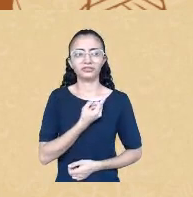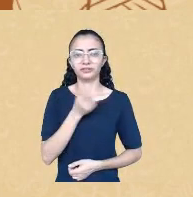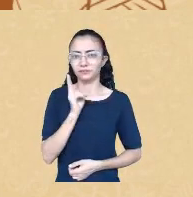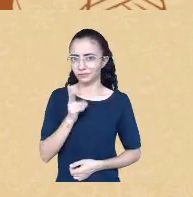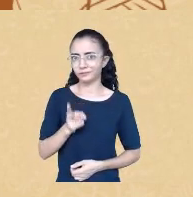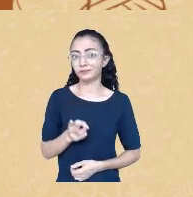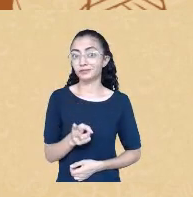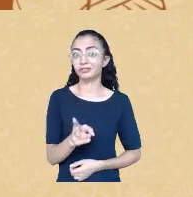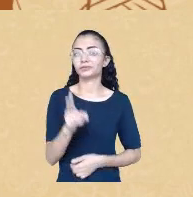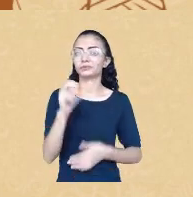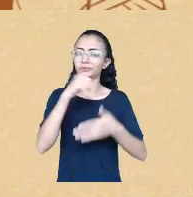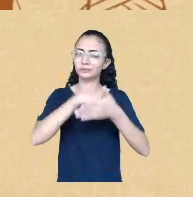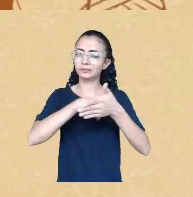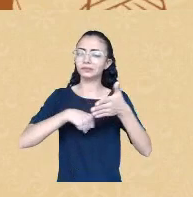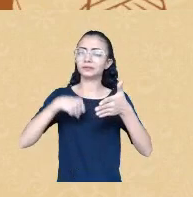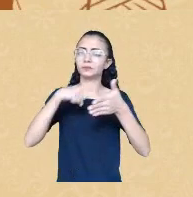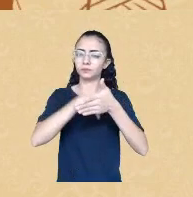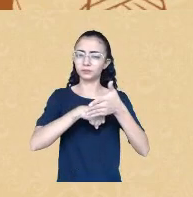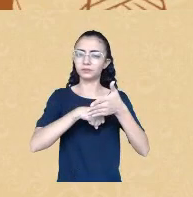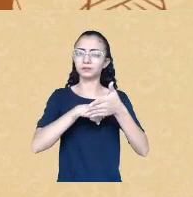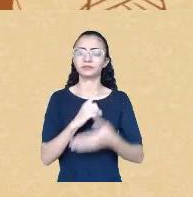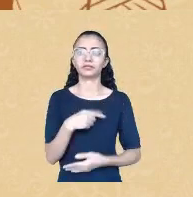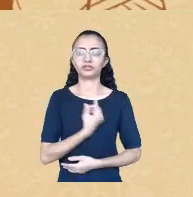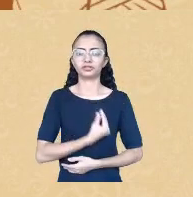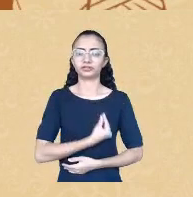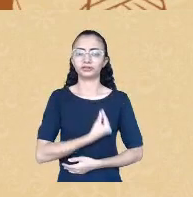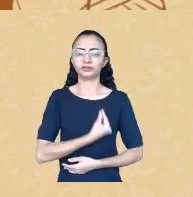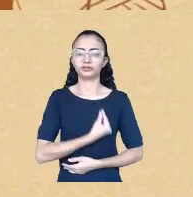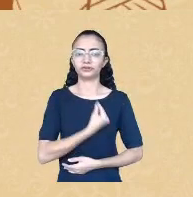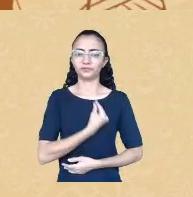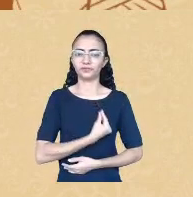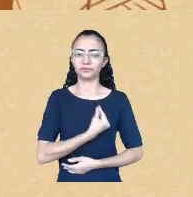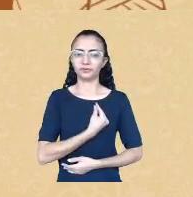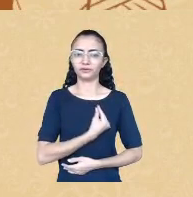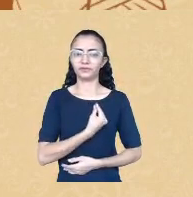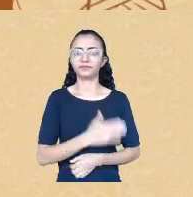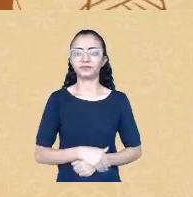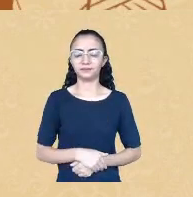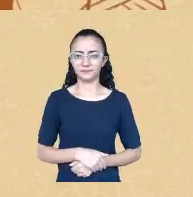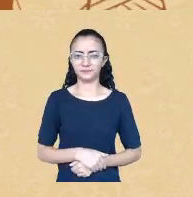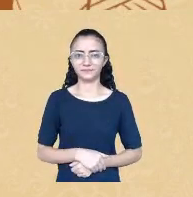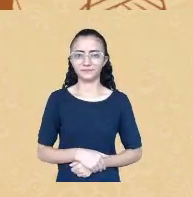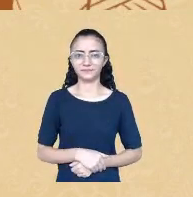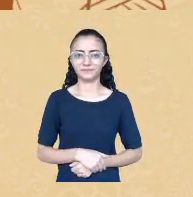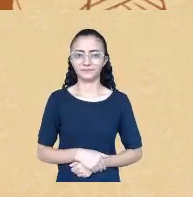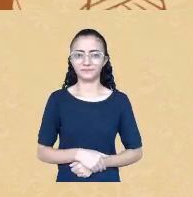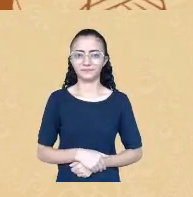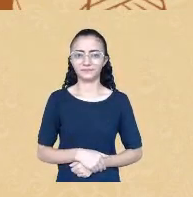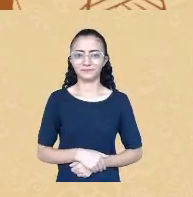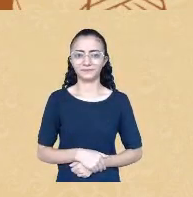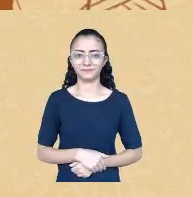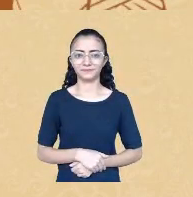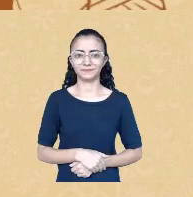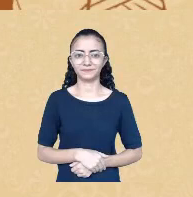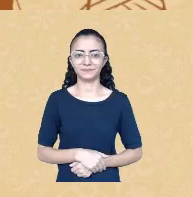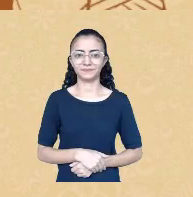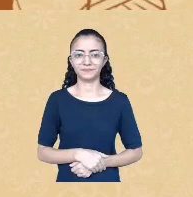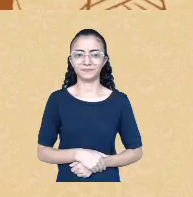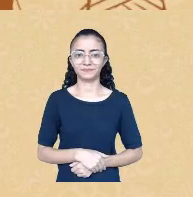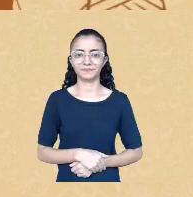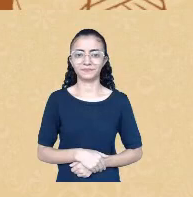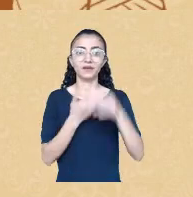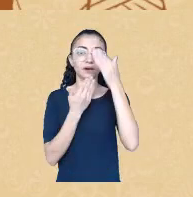nessa luta, porque estamos vivas, não. Apesar deles, estamos vivas. É sobre isso. Obrigada, estou muito feliz